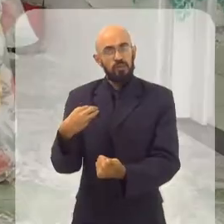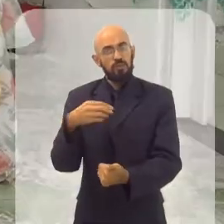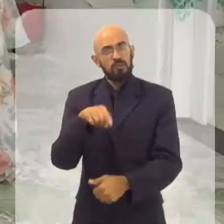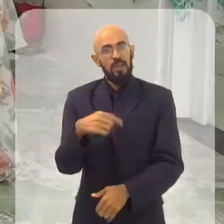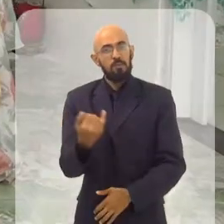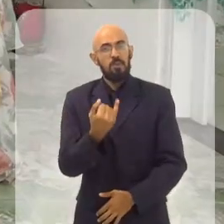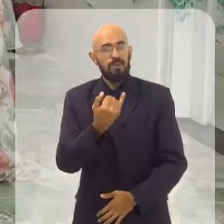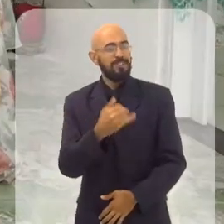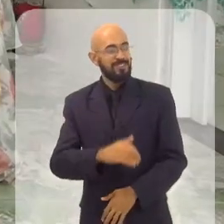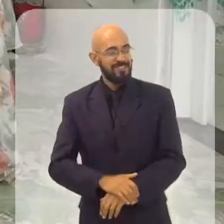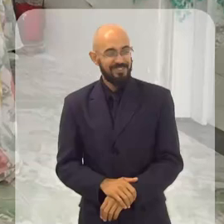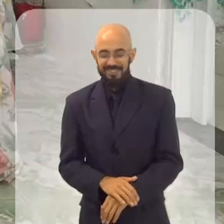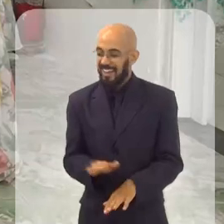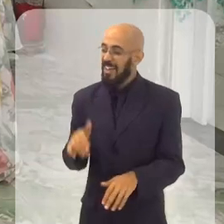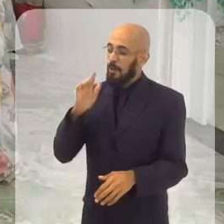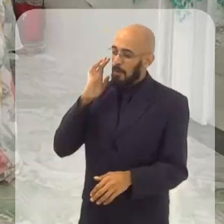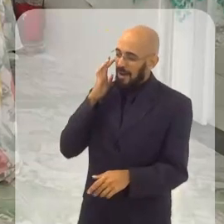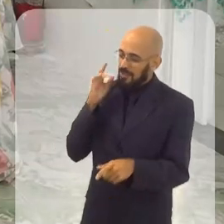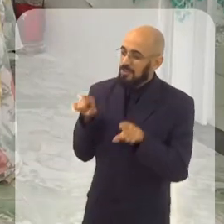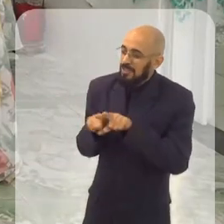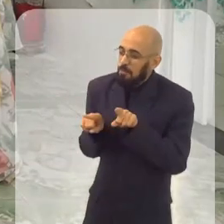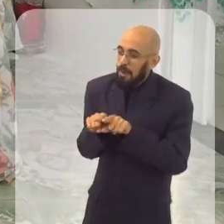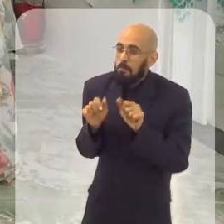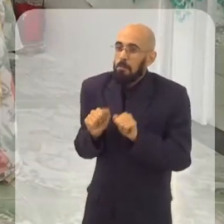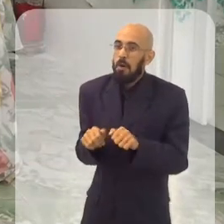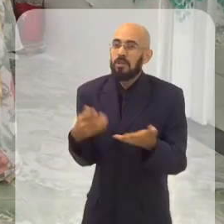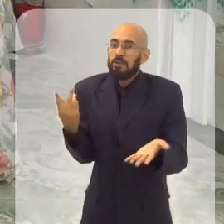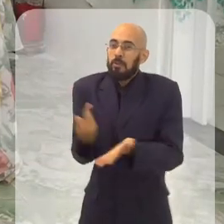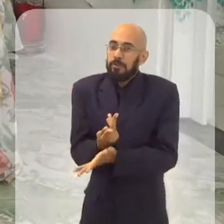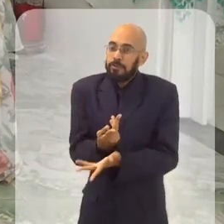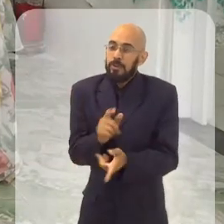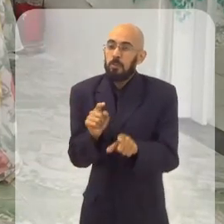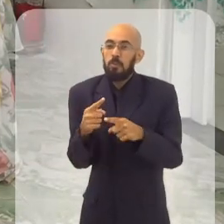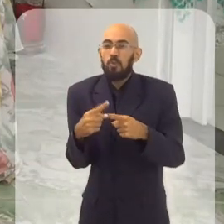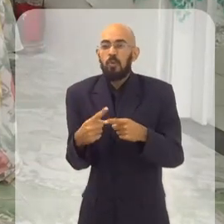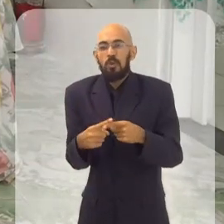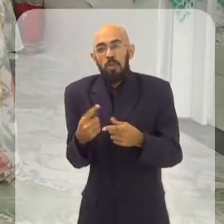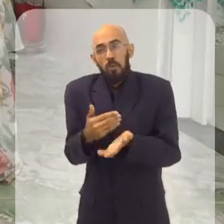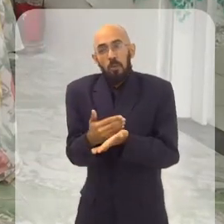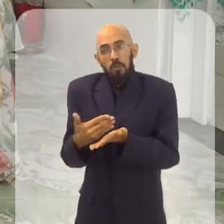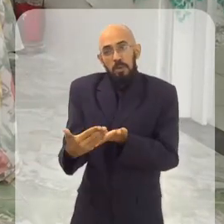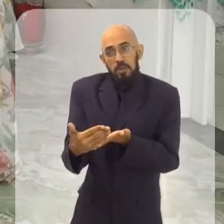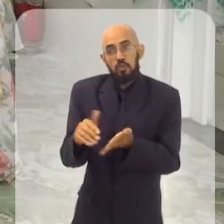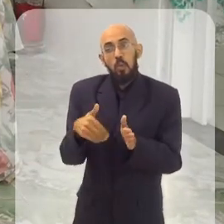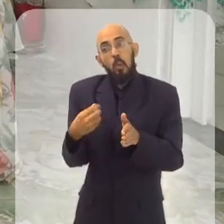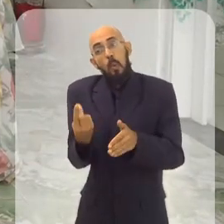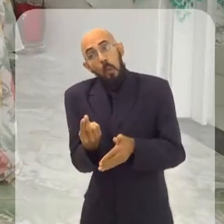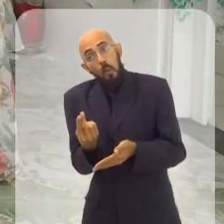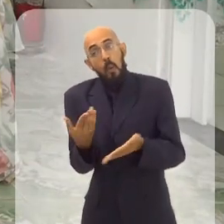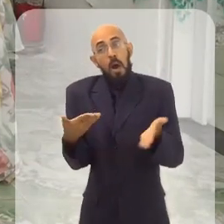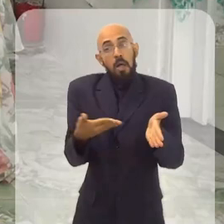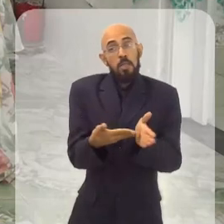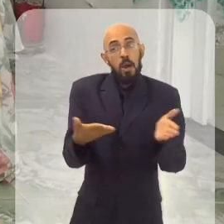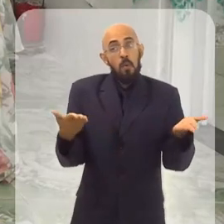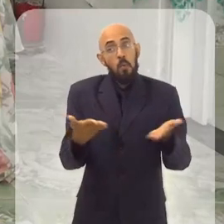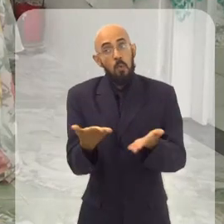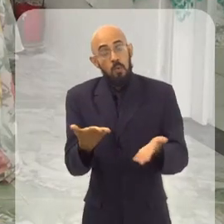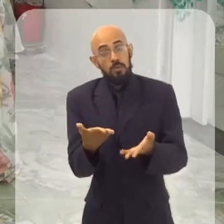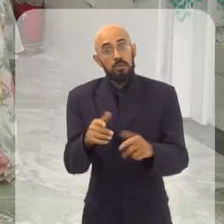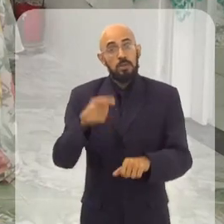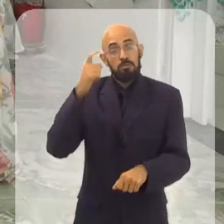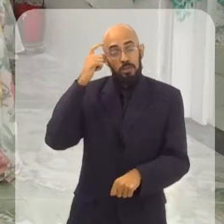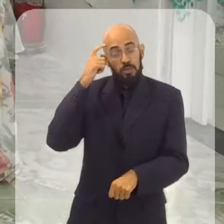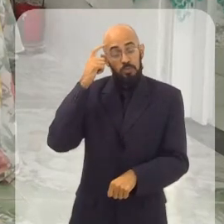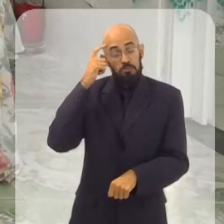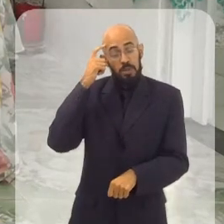importante. Eu acho que isso também pode ter acontecido no início ou até hoje, das pessoas acharem que é